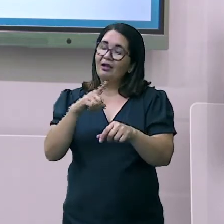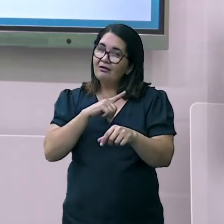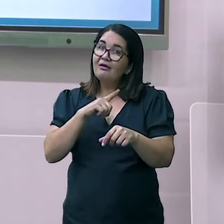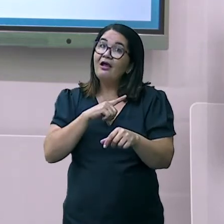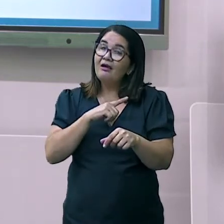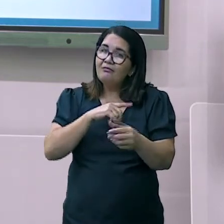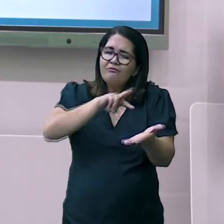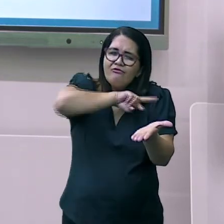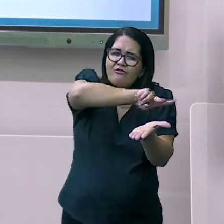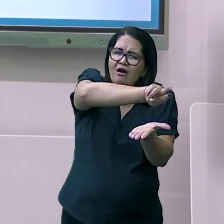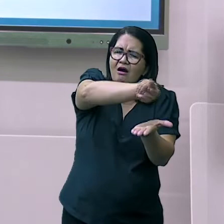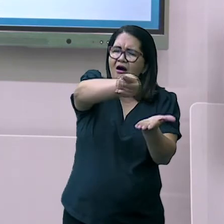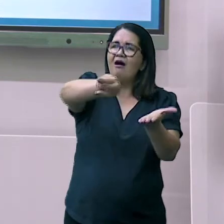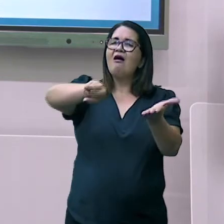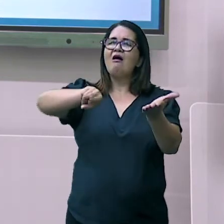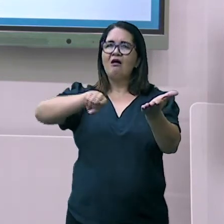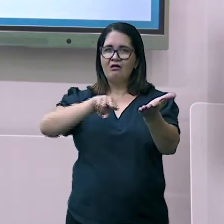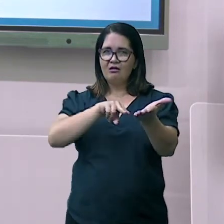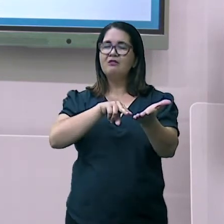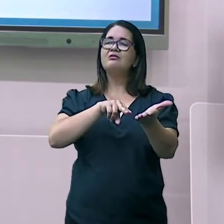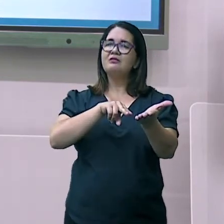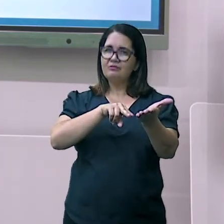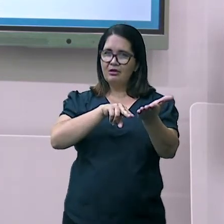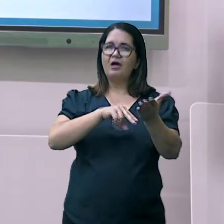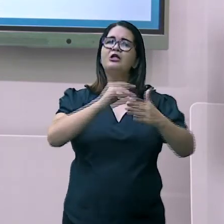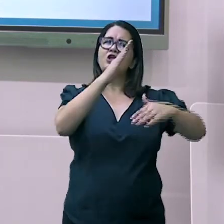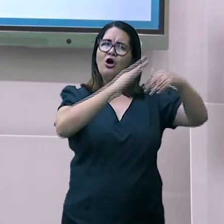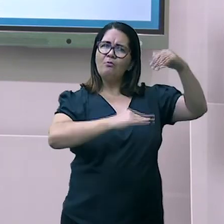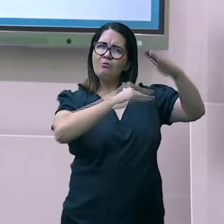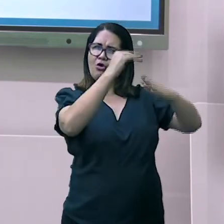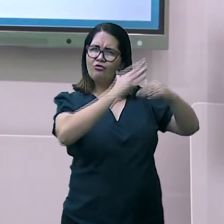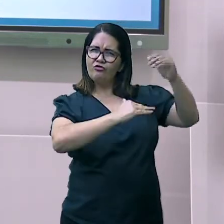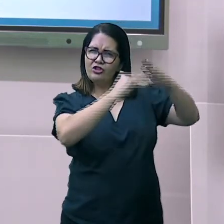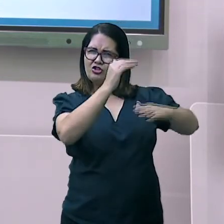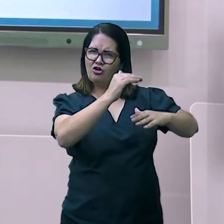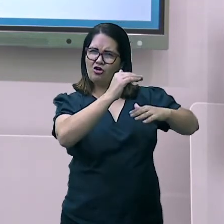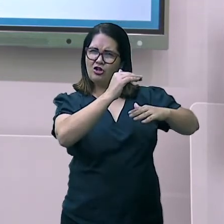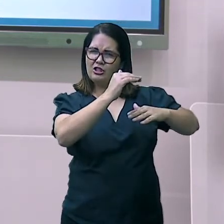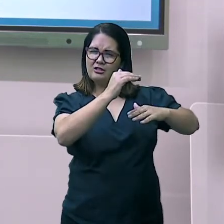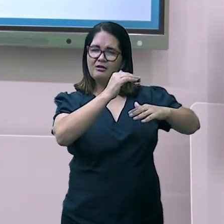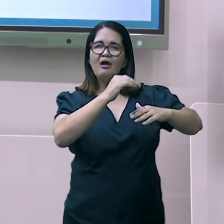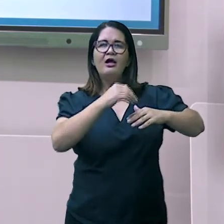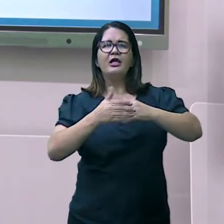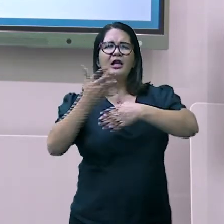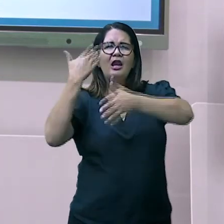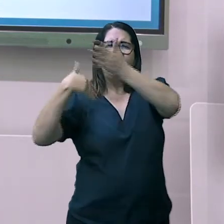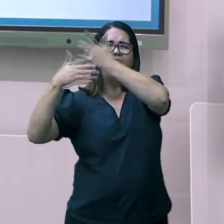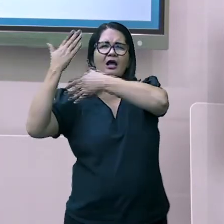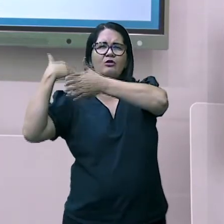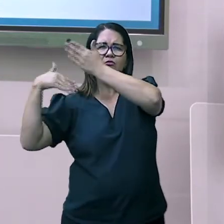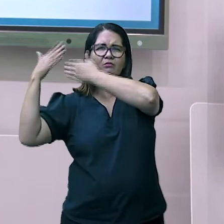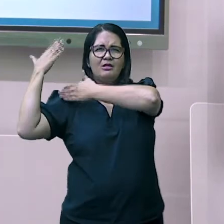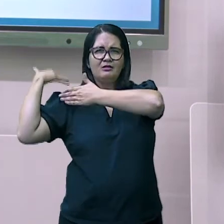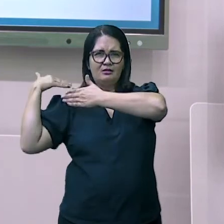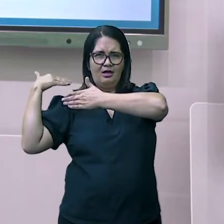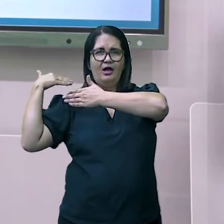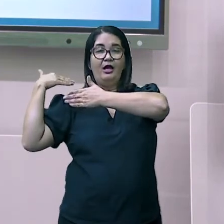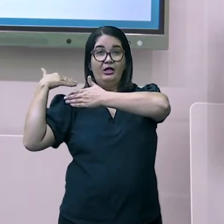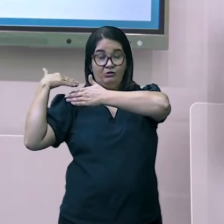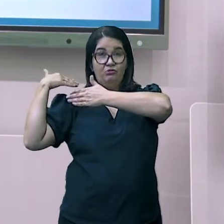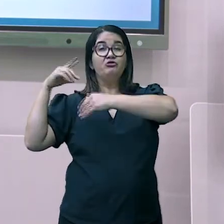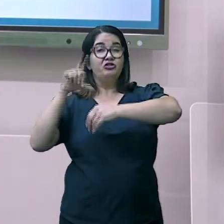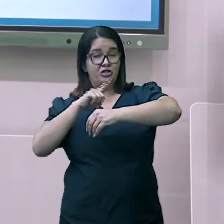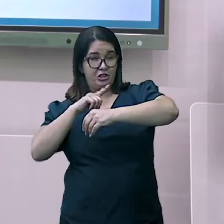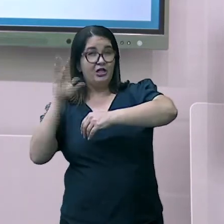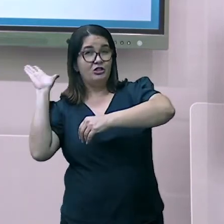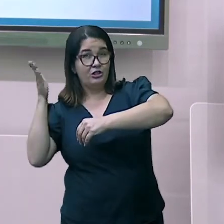mudaram durante o tempo, profissões que hoje até já não existem mais, mas eu trouxe apenas algumas para